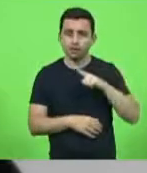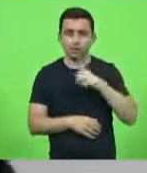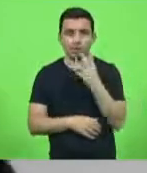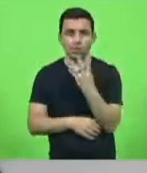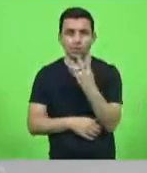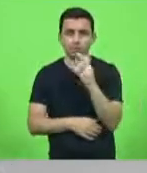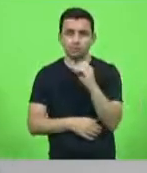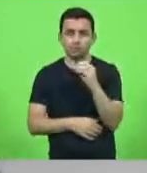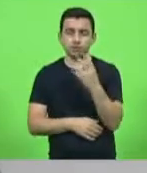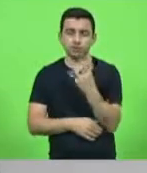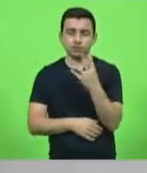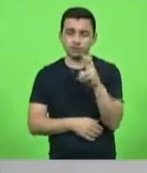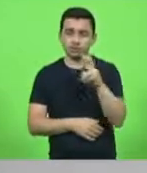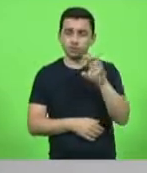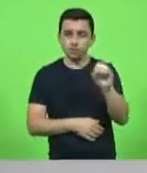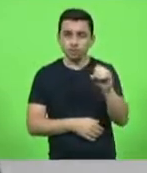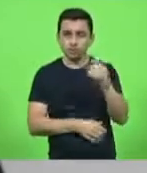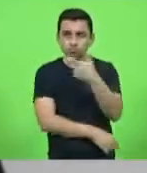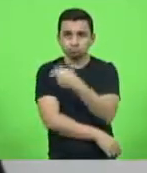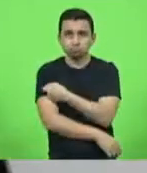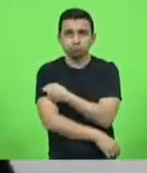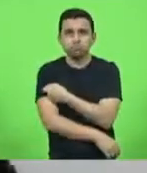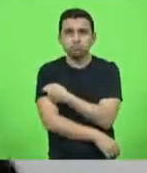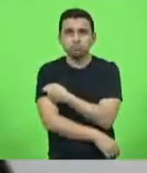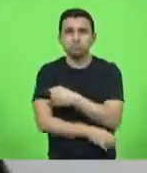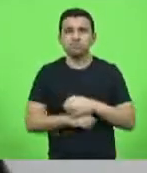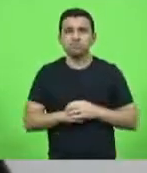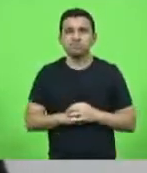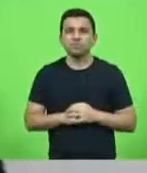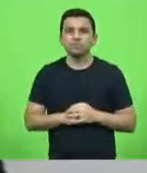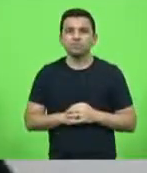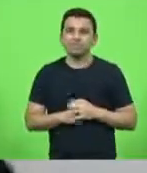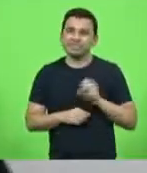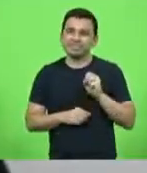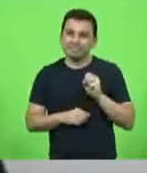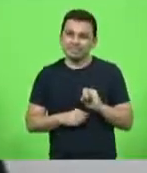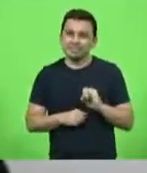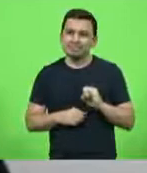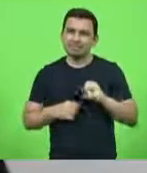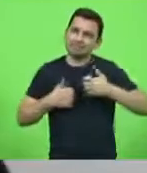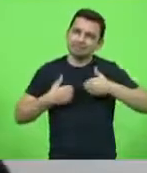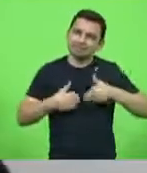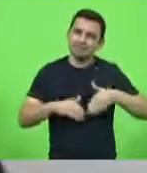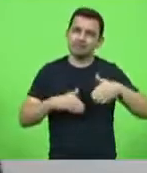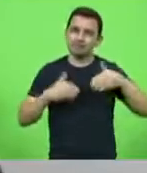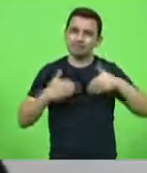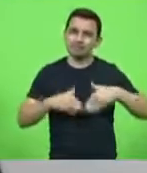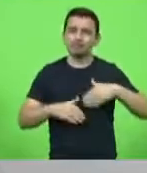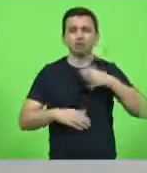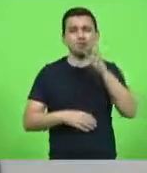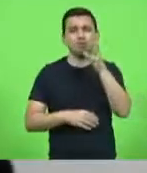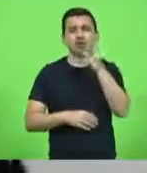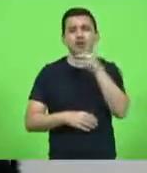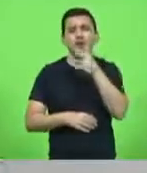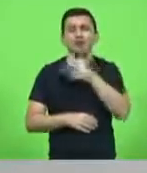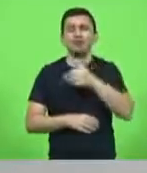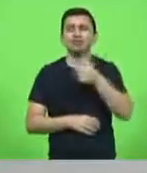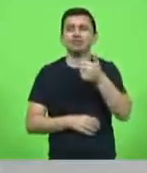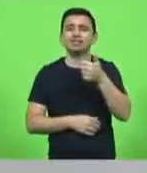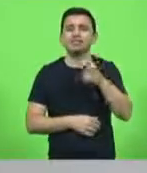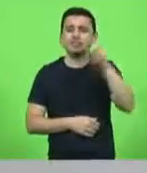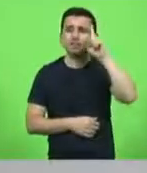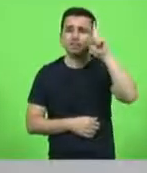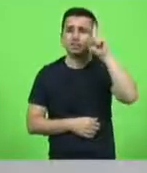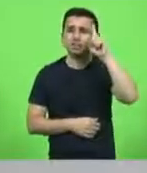450 doses mais ou menos de vacina e se chama aquele ritmo que está vindo vai 15 dias então já